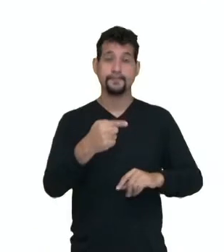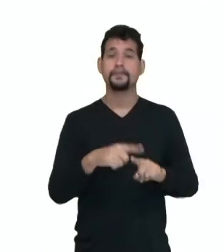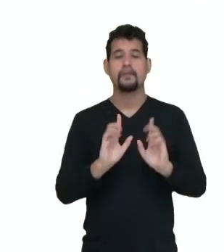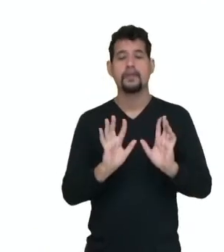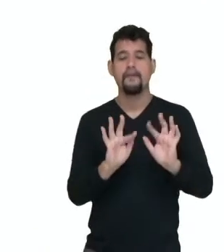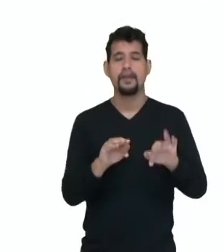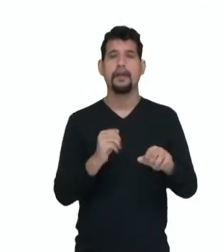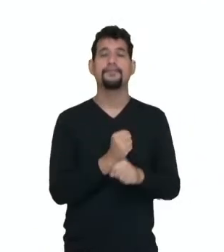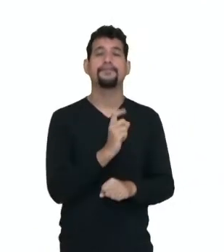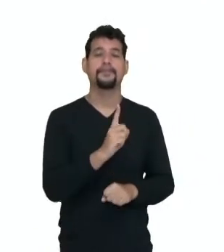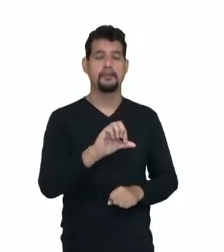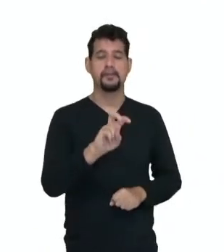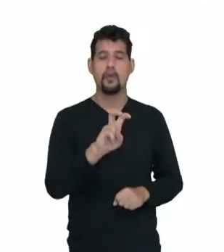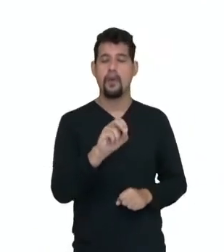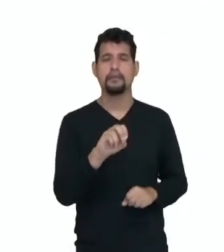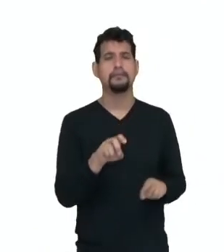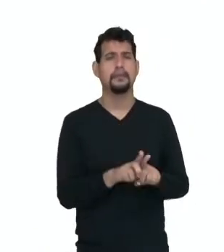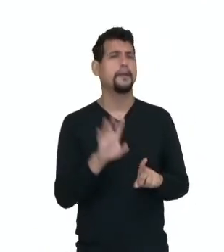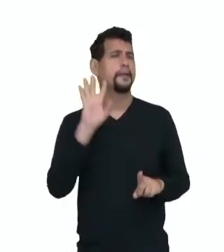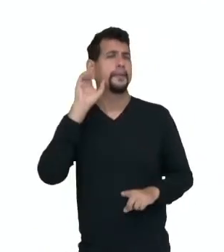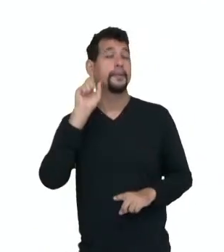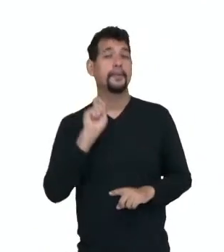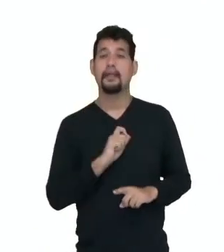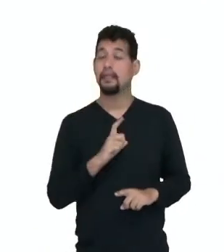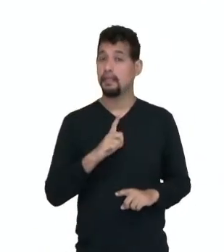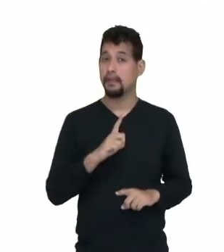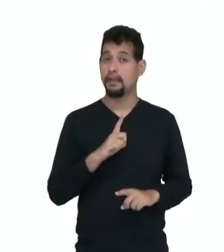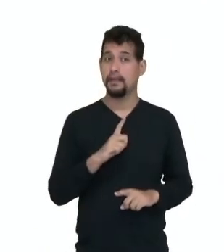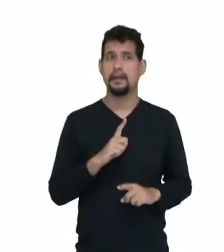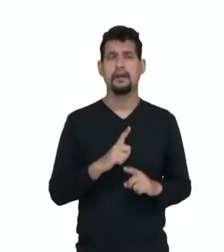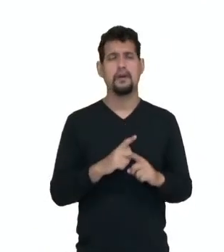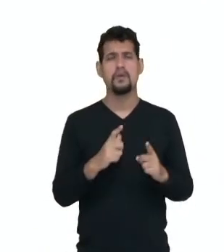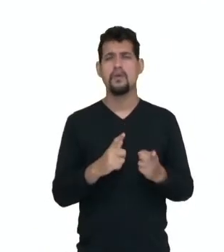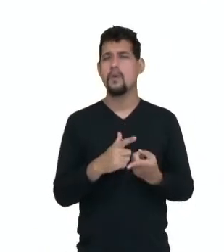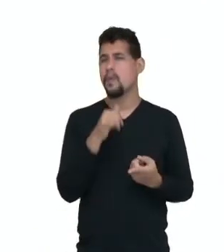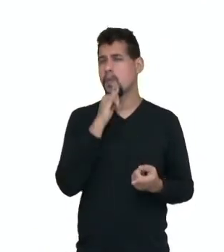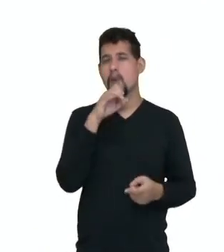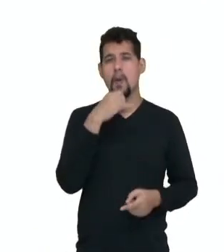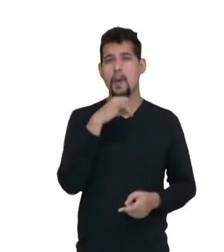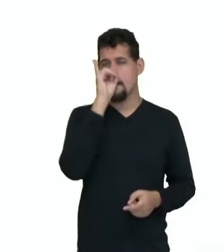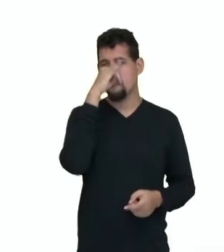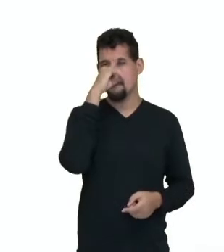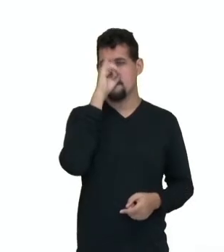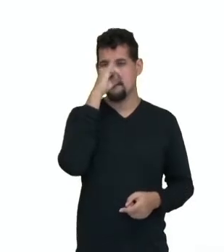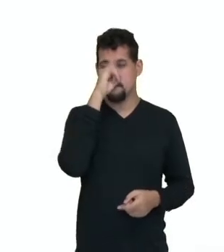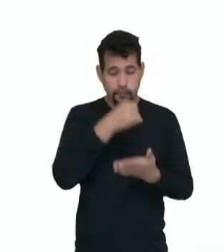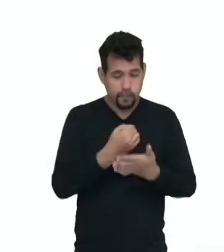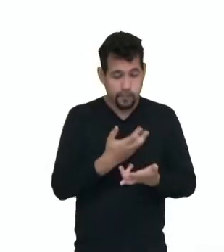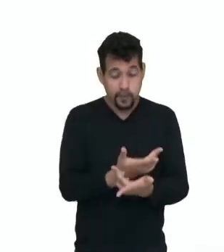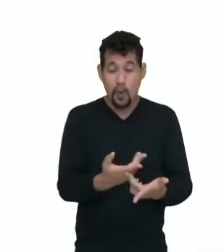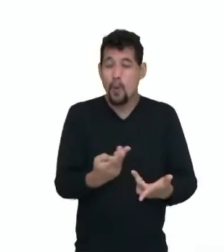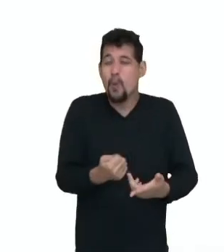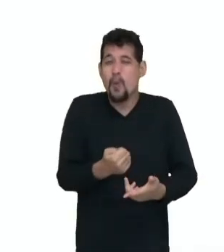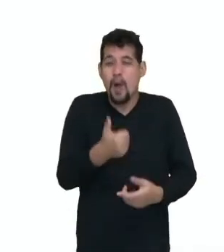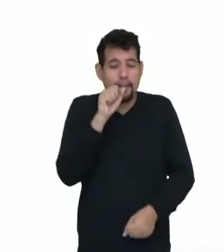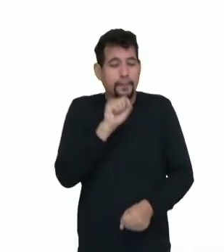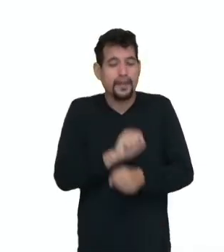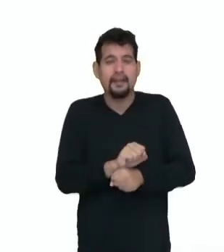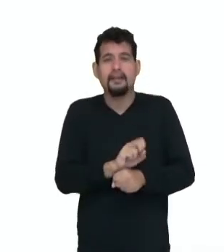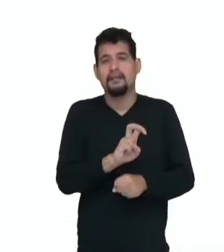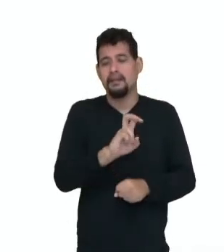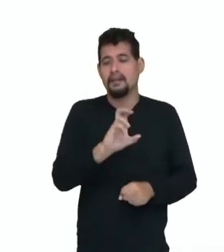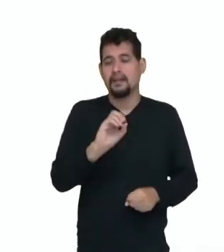década de 50, enquanto a suinocultura, né, que é a produção de suínos, estava quase estagnada, com cerca de 500